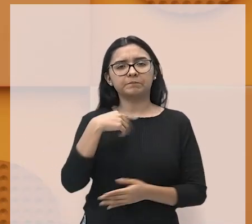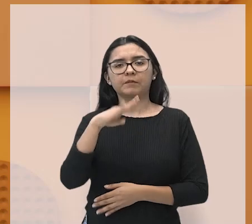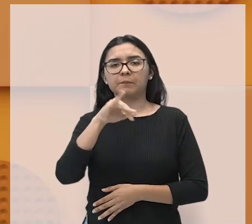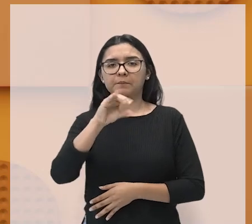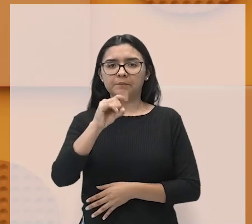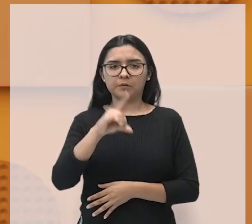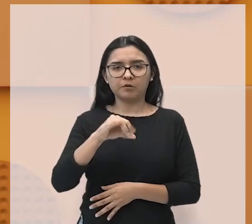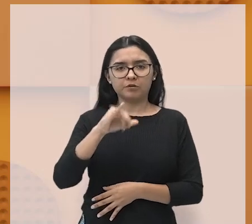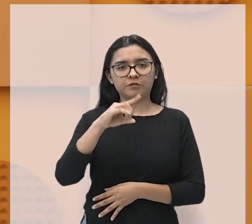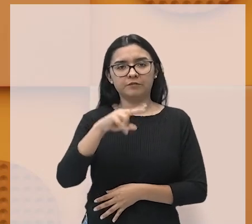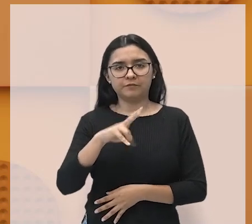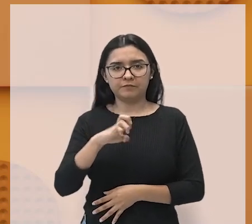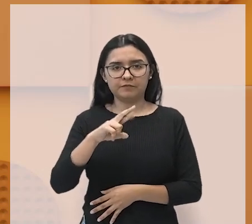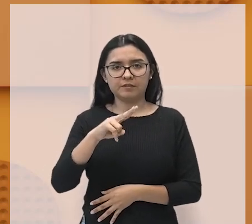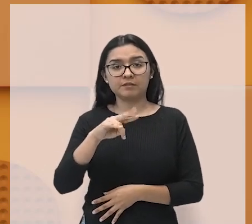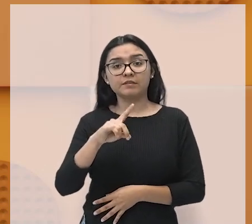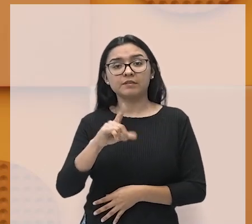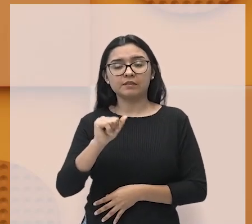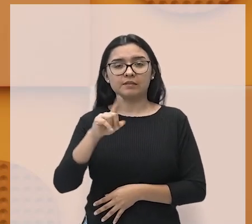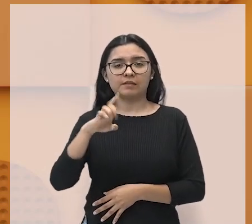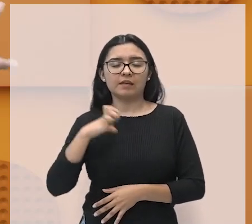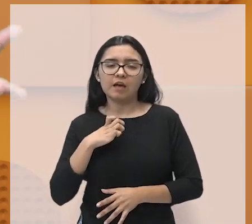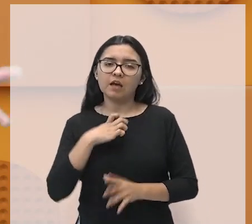Biodiversidade, meio ambiente,